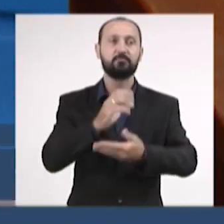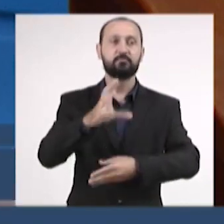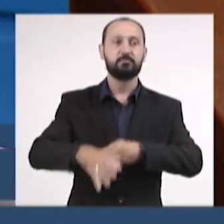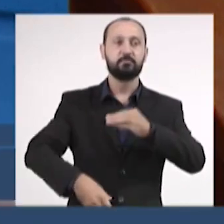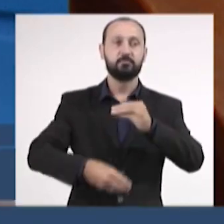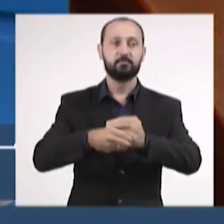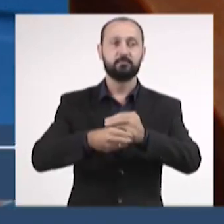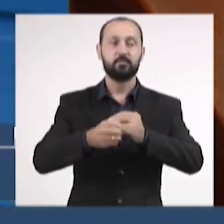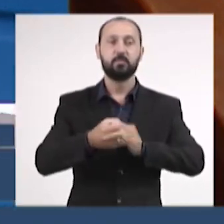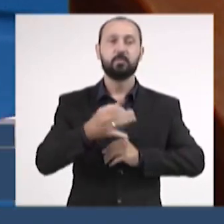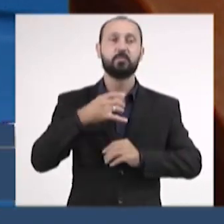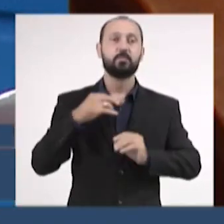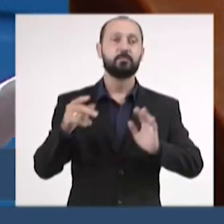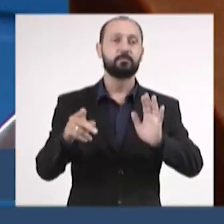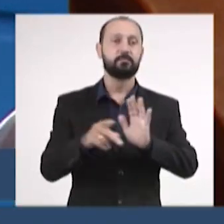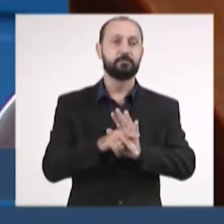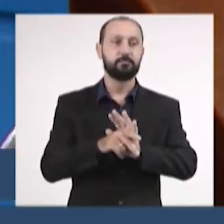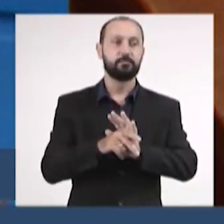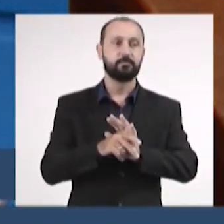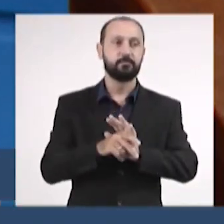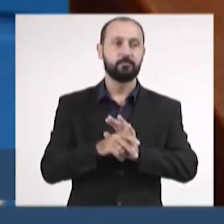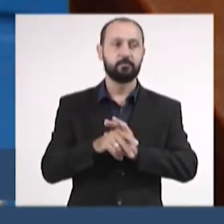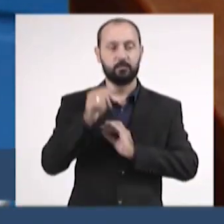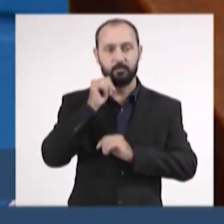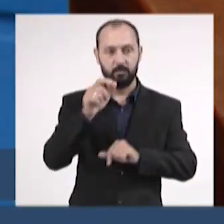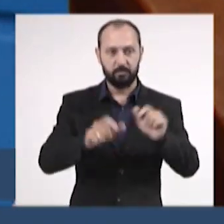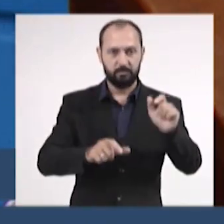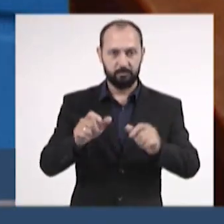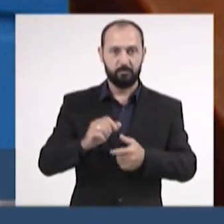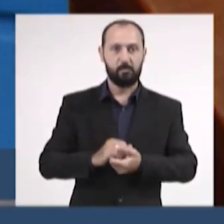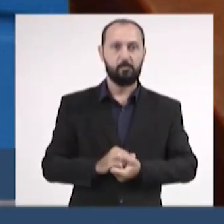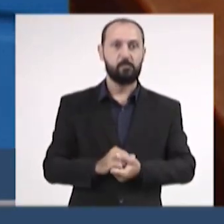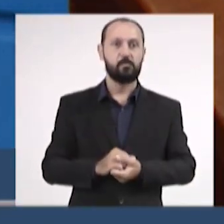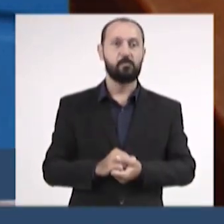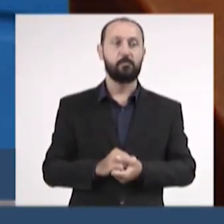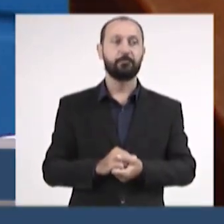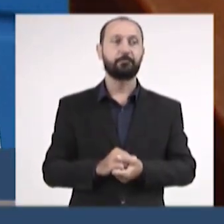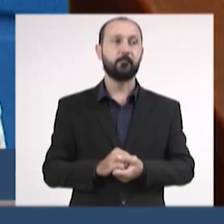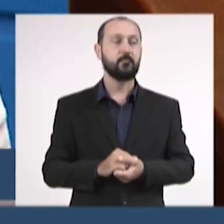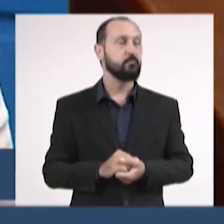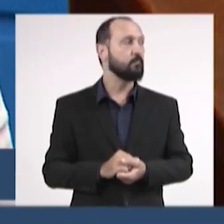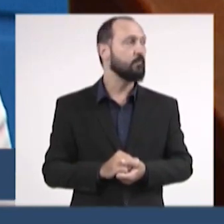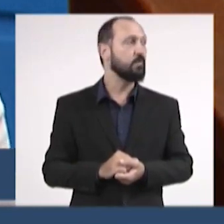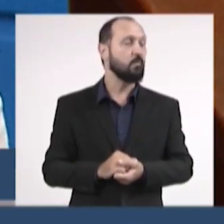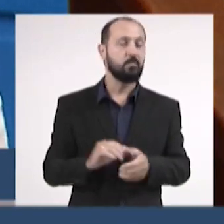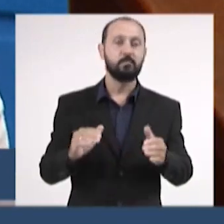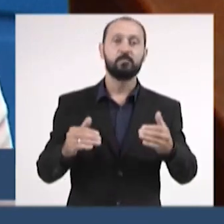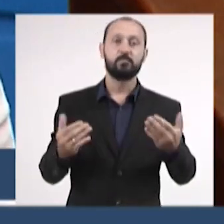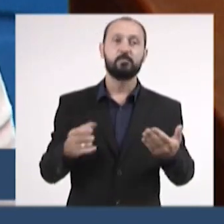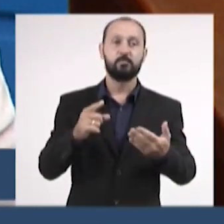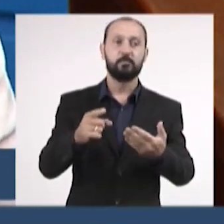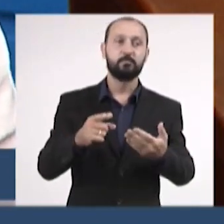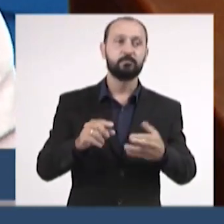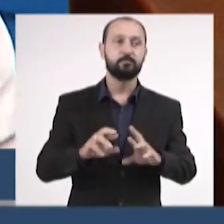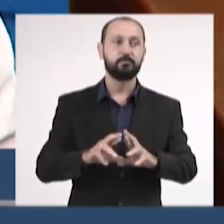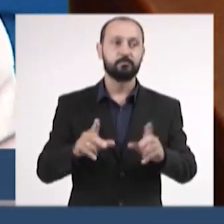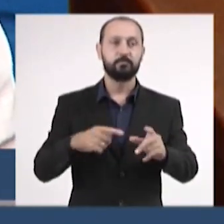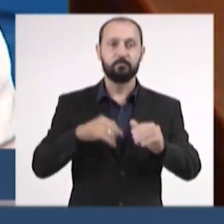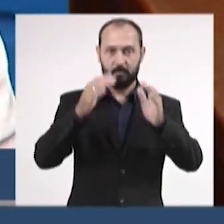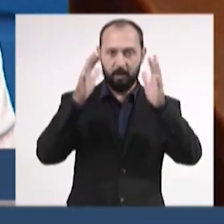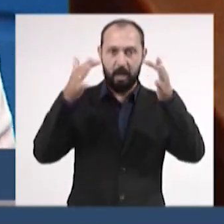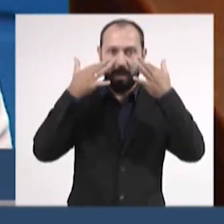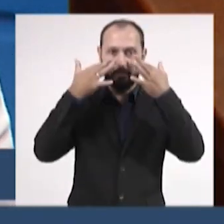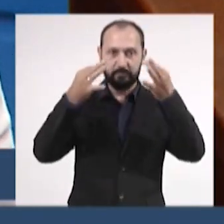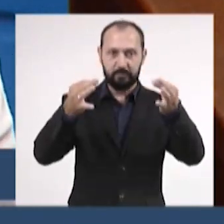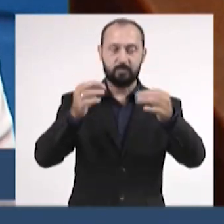atributos codificados como tipicamente femininos, tais como deferência,